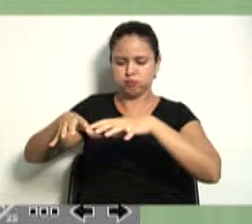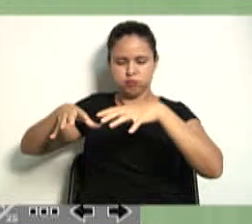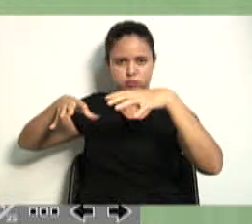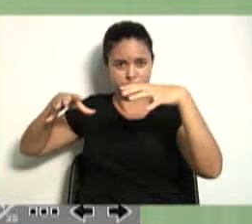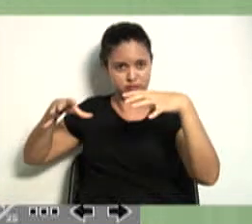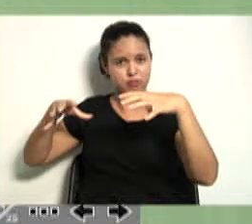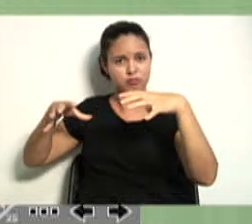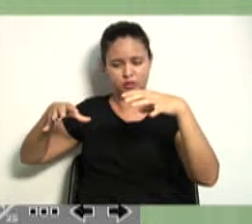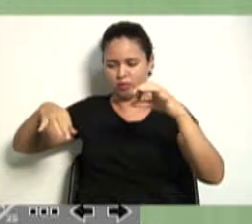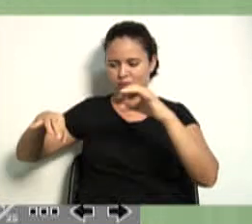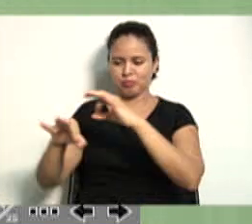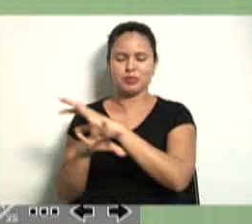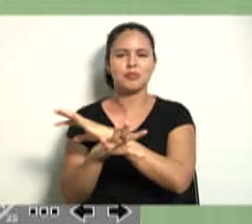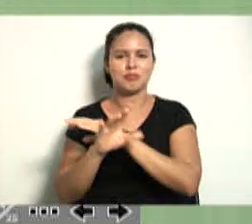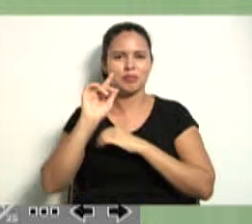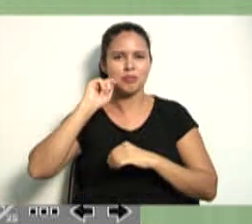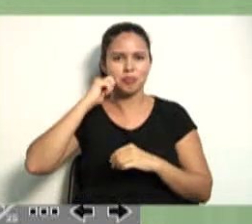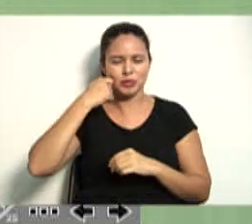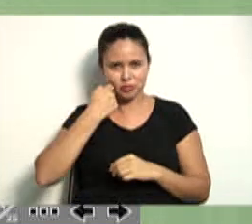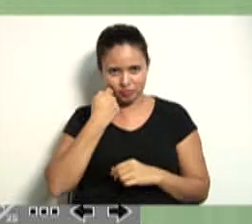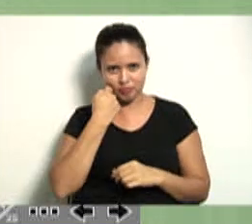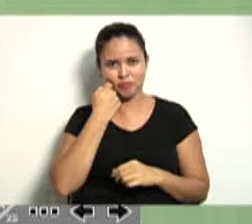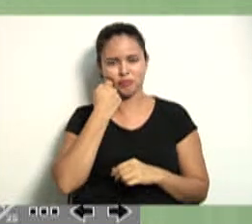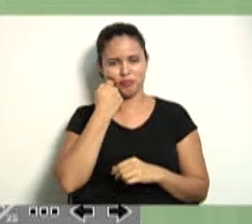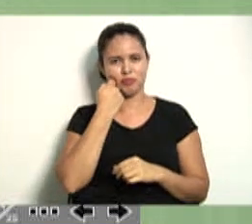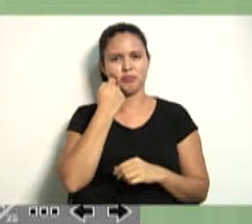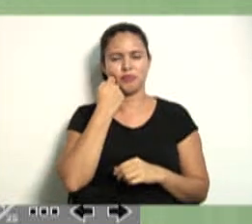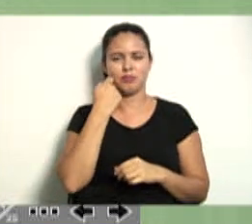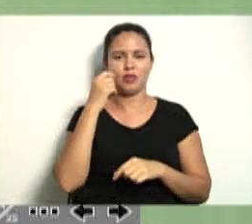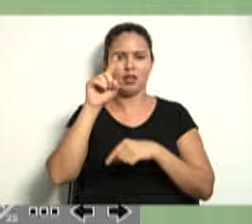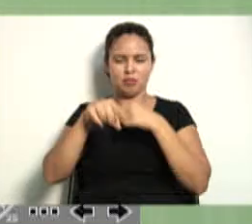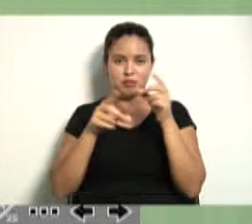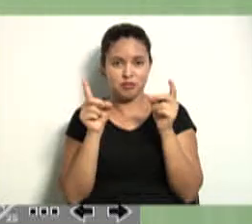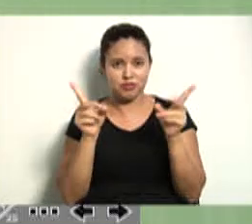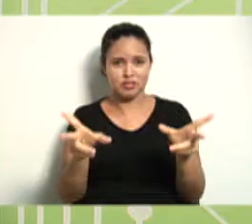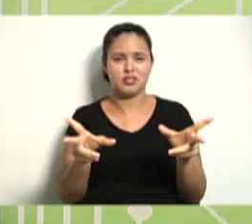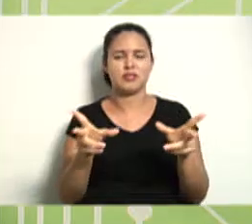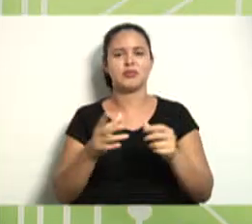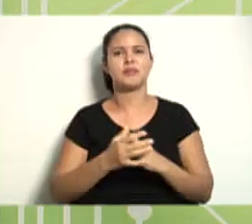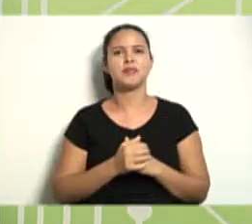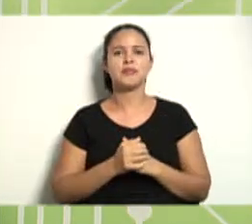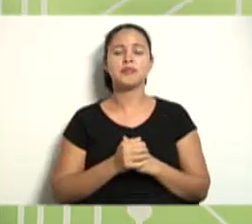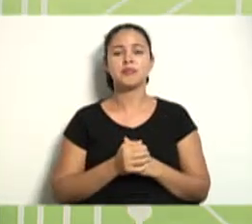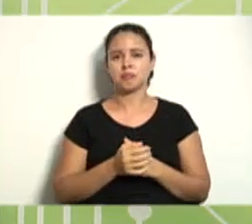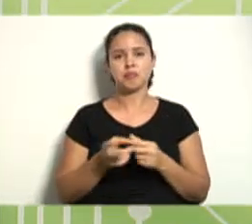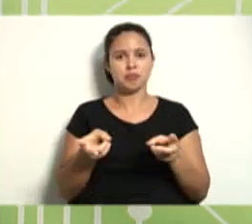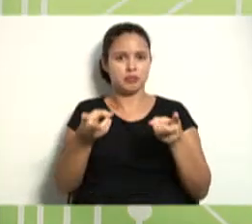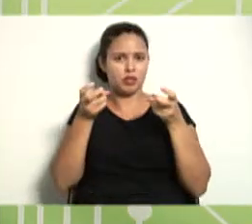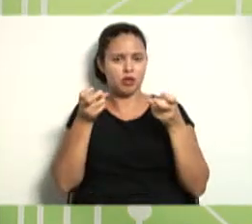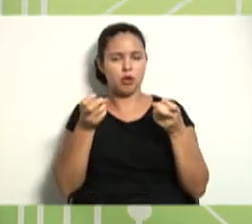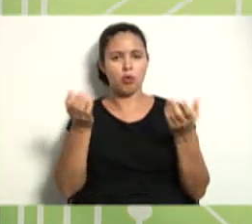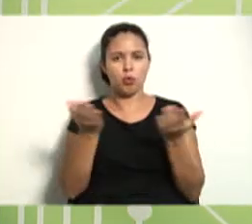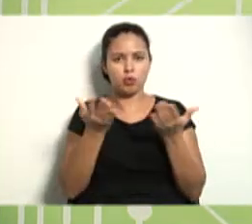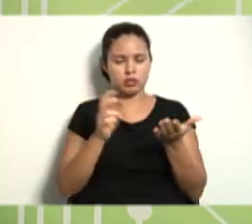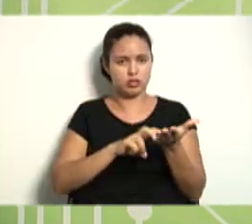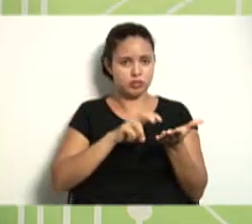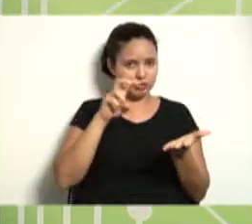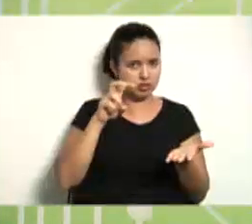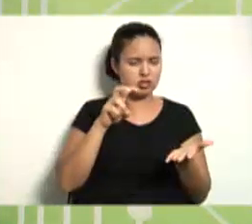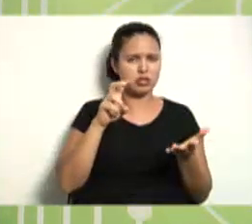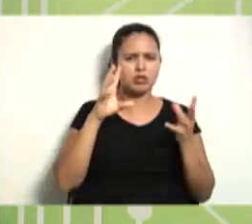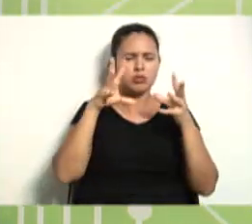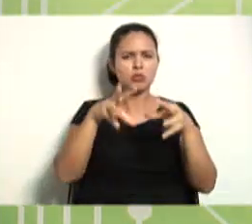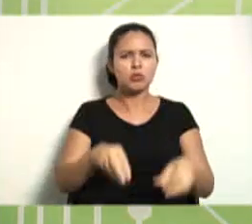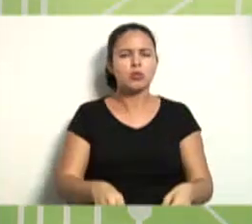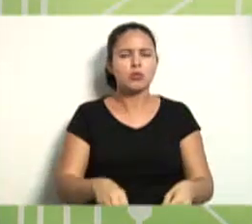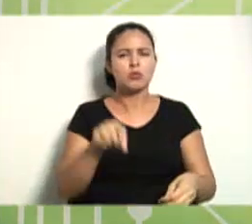cada um dos ingredientes. Volta aqui para mim. Veja só que hoje de manhã, tudo